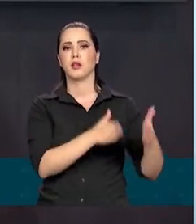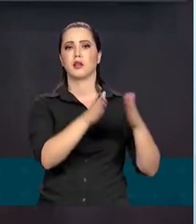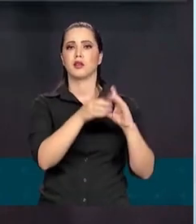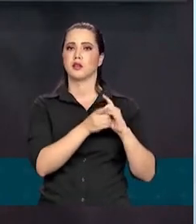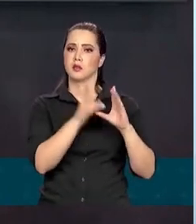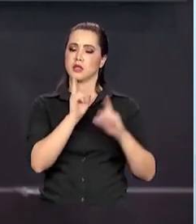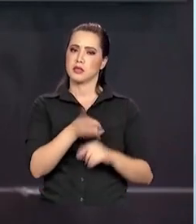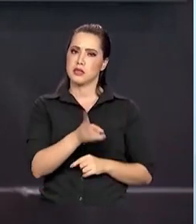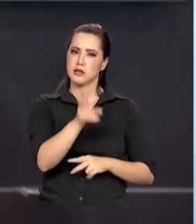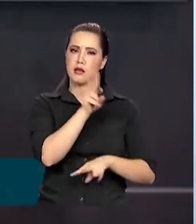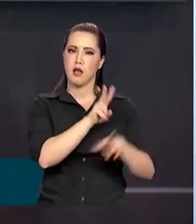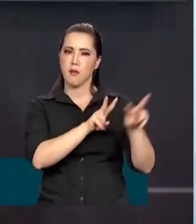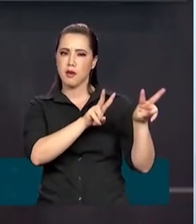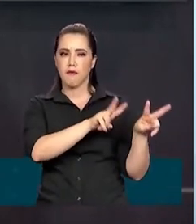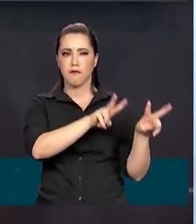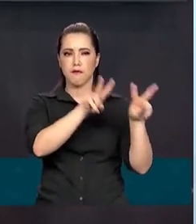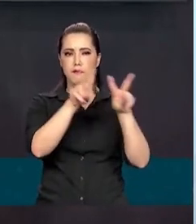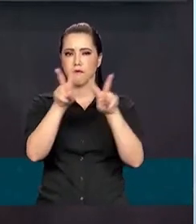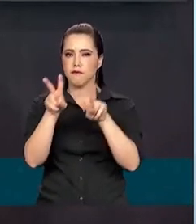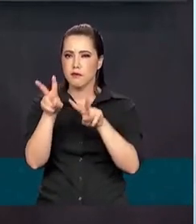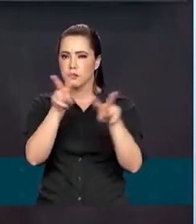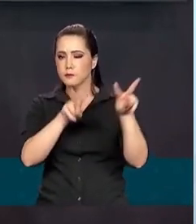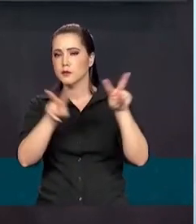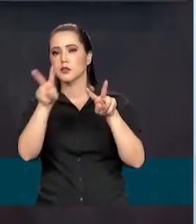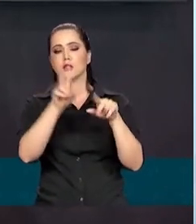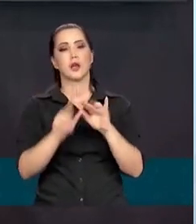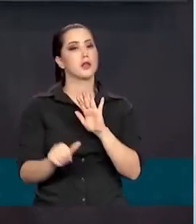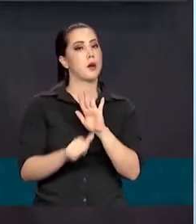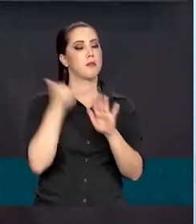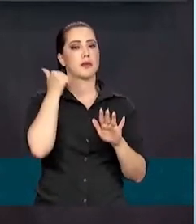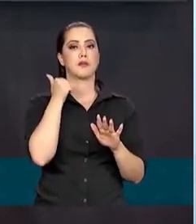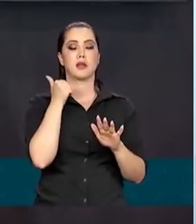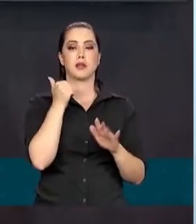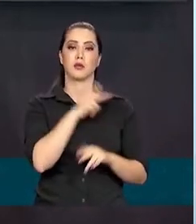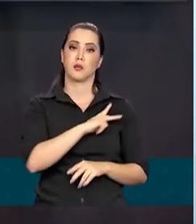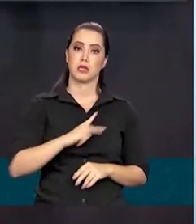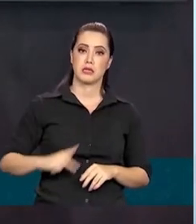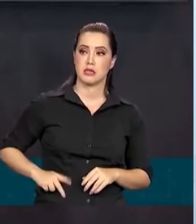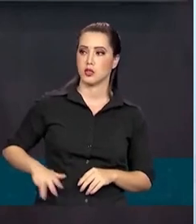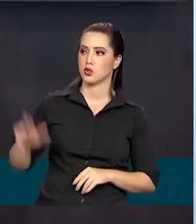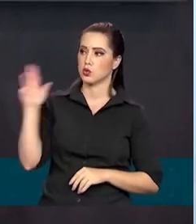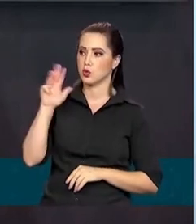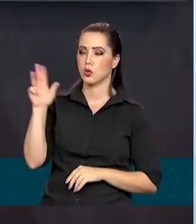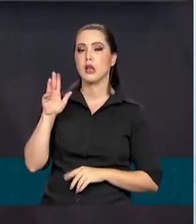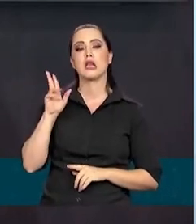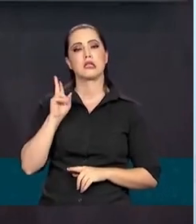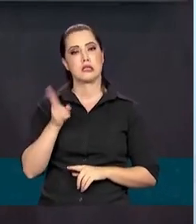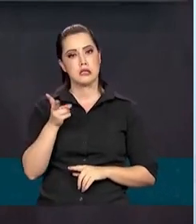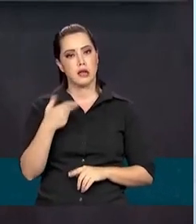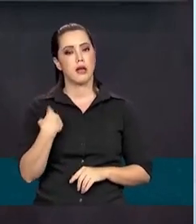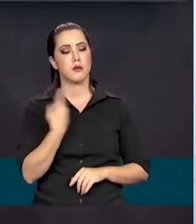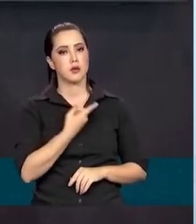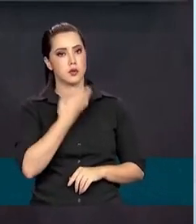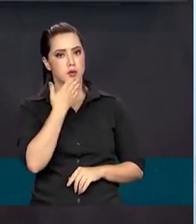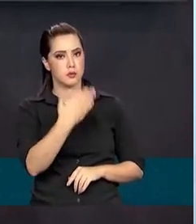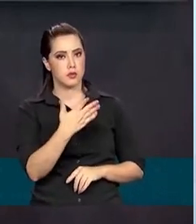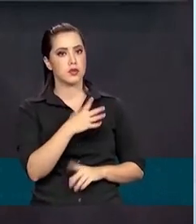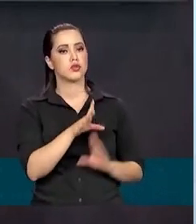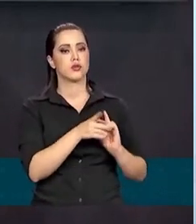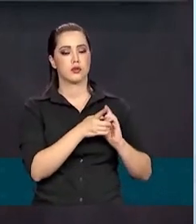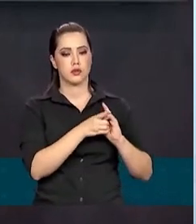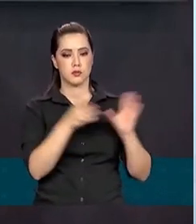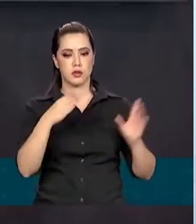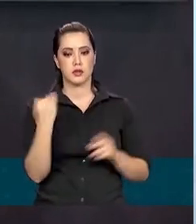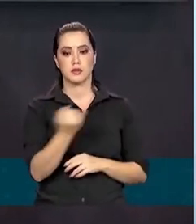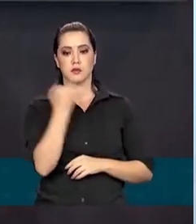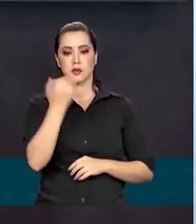eterna vigilância. Então, nós estaremos atentos. Esta é a primeira ordem dada pelo presidente da República e nós estaremos sempre aqui, sempre que possível, falando dela e